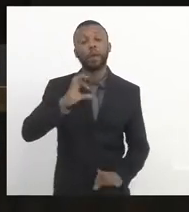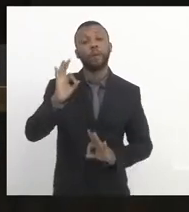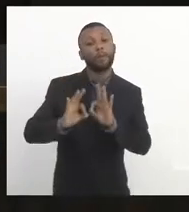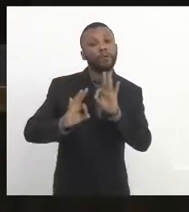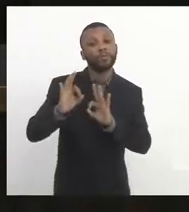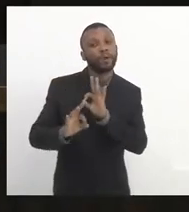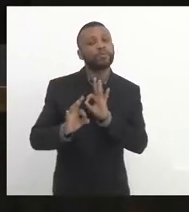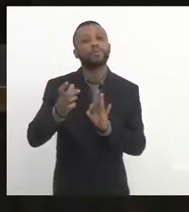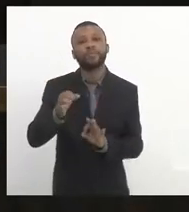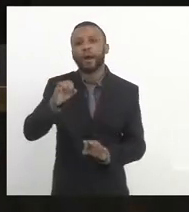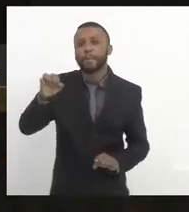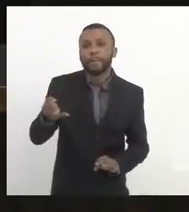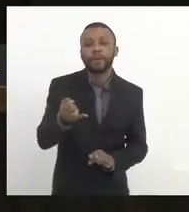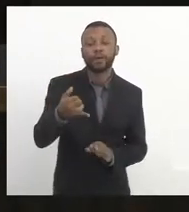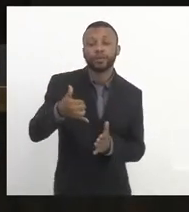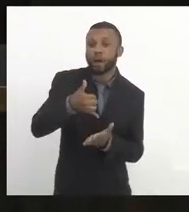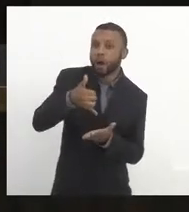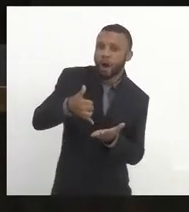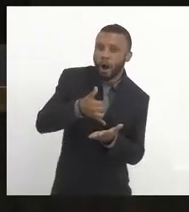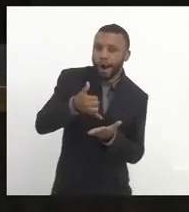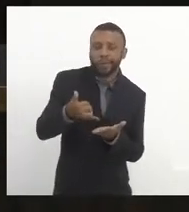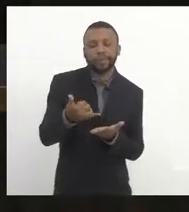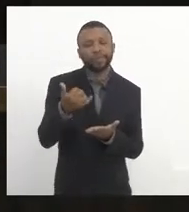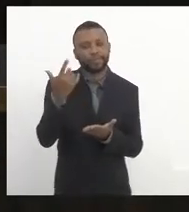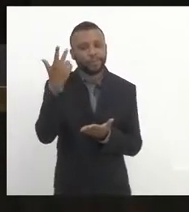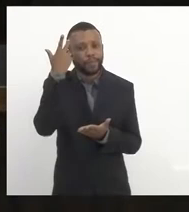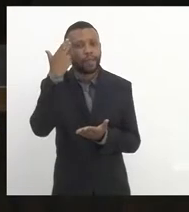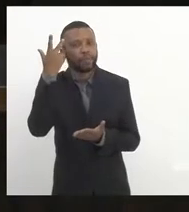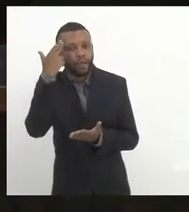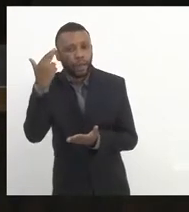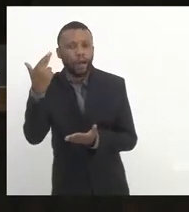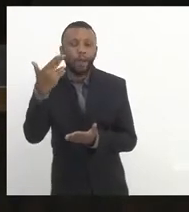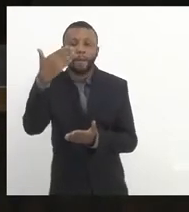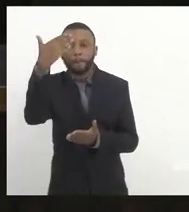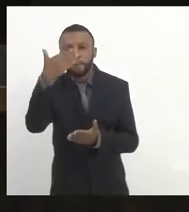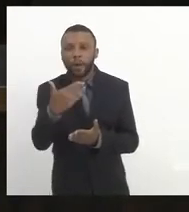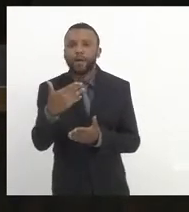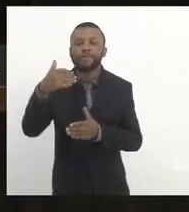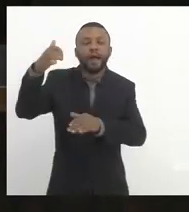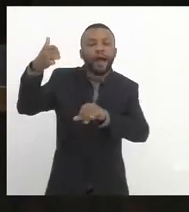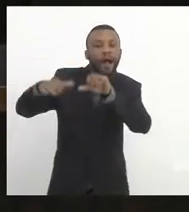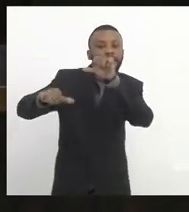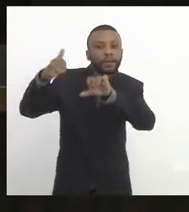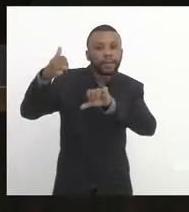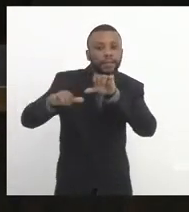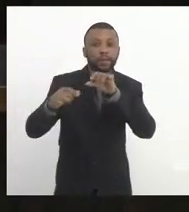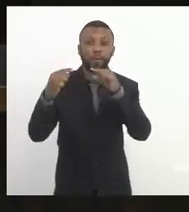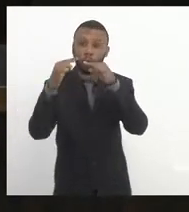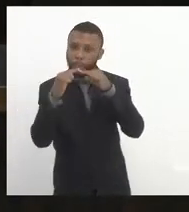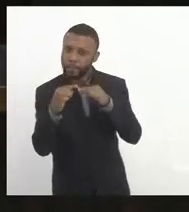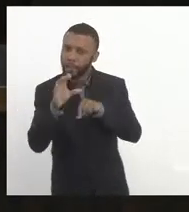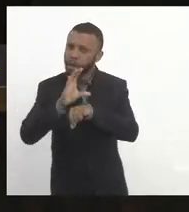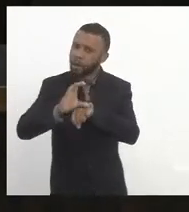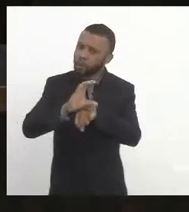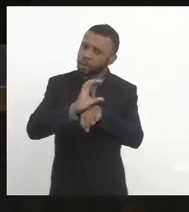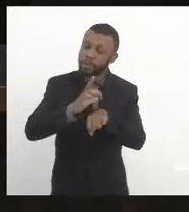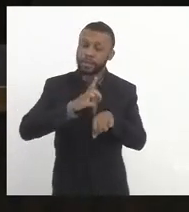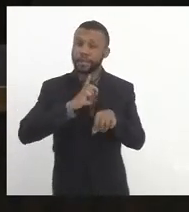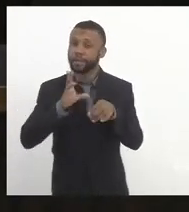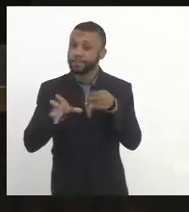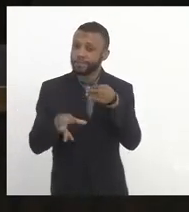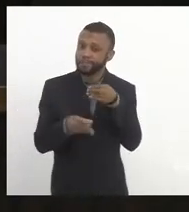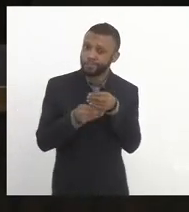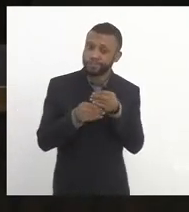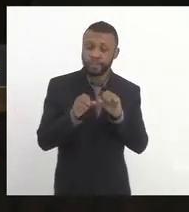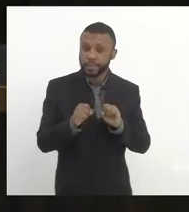vegetais do Estado do Rio de Janeiro. Prove. Pareceres. A Comissão de Constituição e Justiça pela condicionalidade com emenda. Defesa do meio